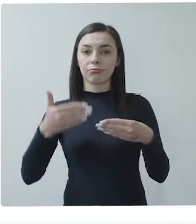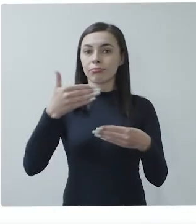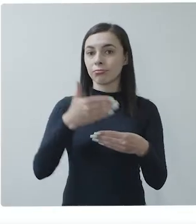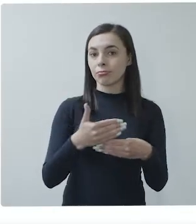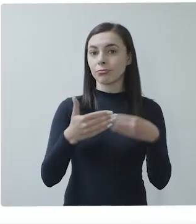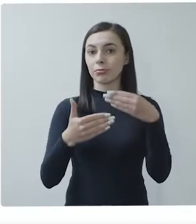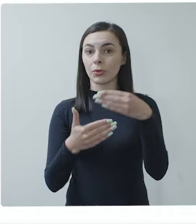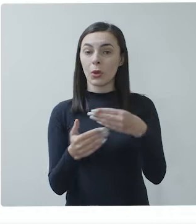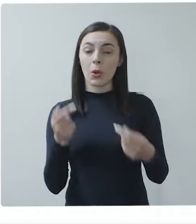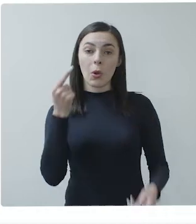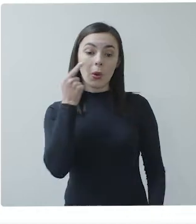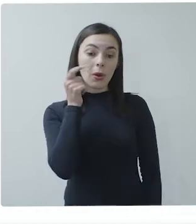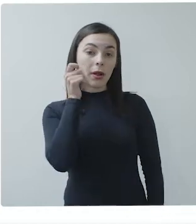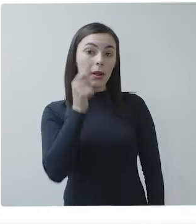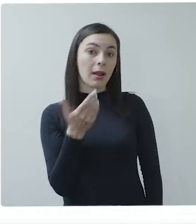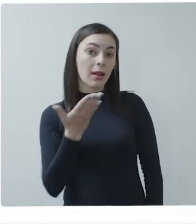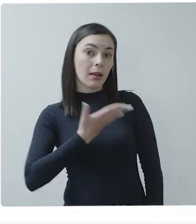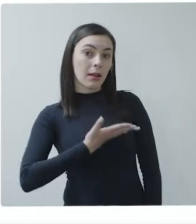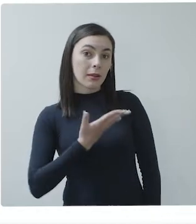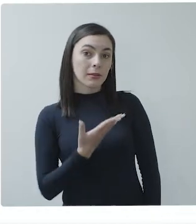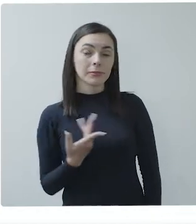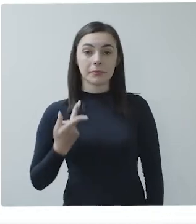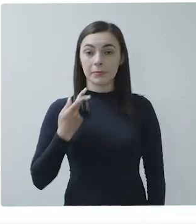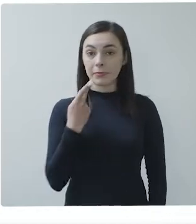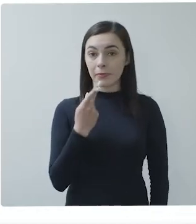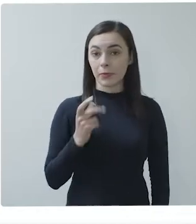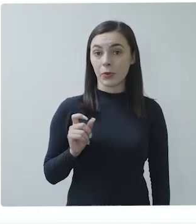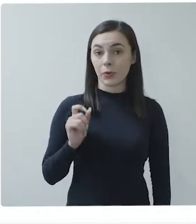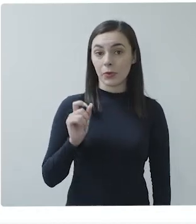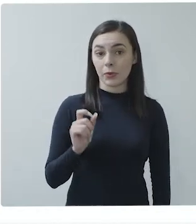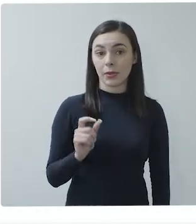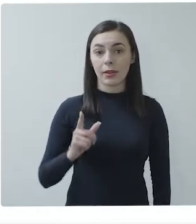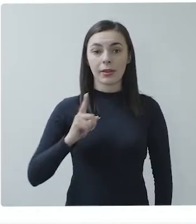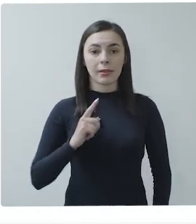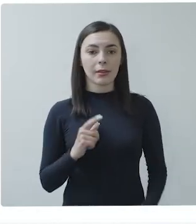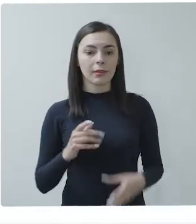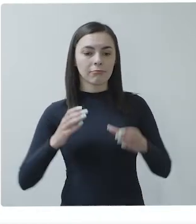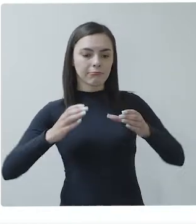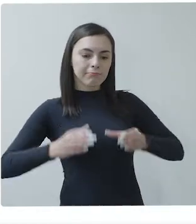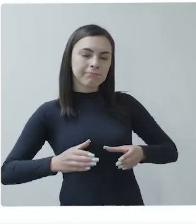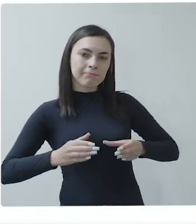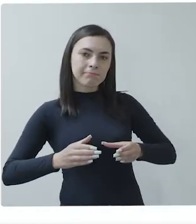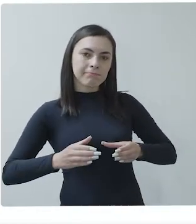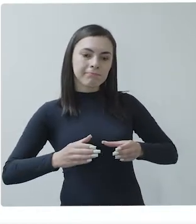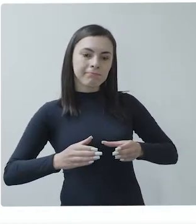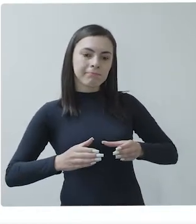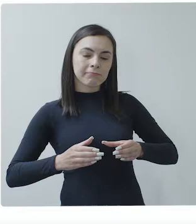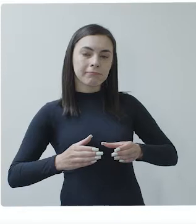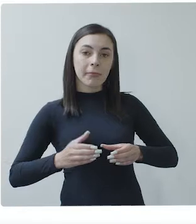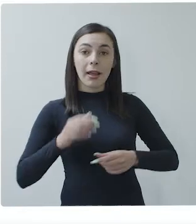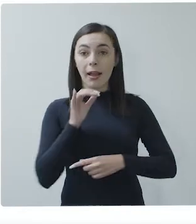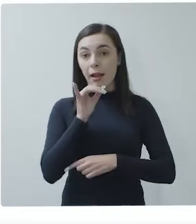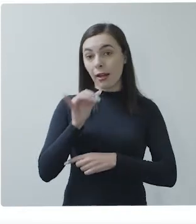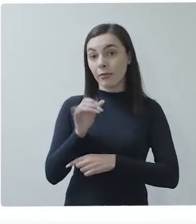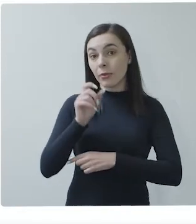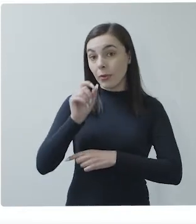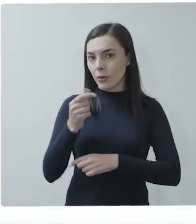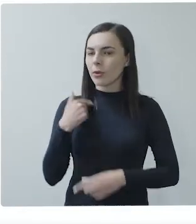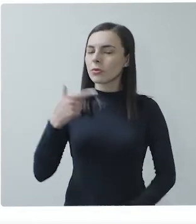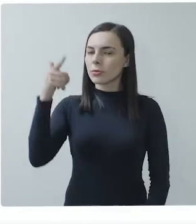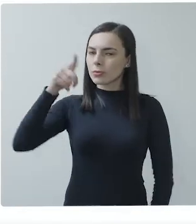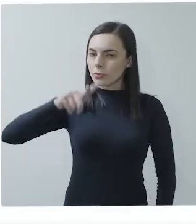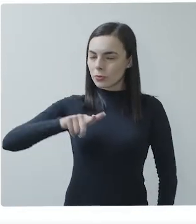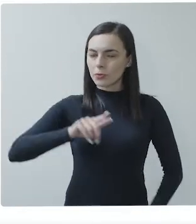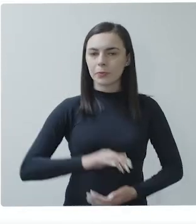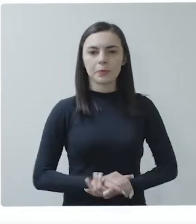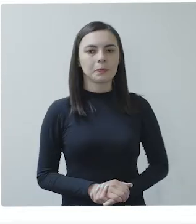tijolinho, olha lá, a amiga do Armandinho tá falando para ele. Ele tá segurando um tijolinho na mão e ela fez essa fala, ó,